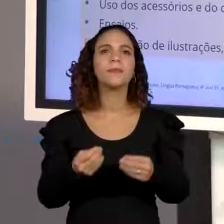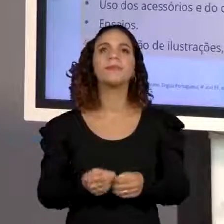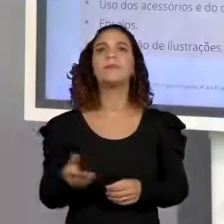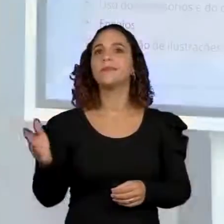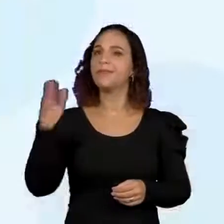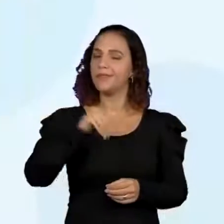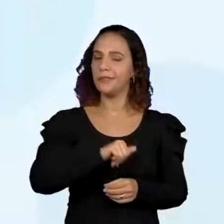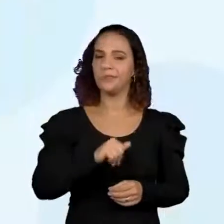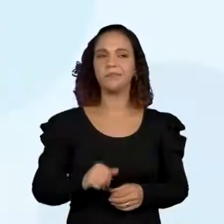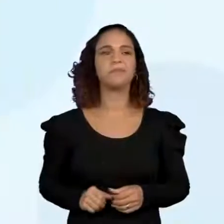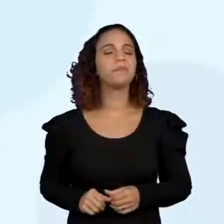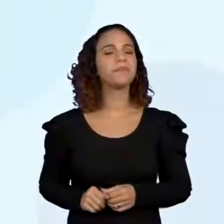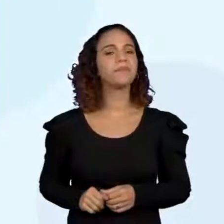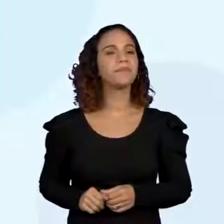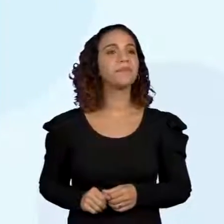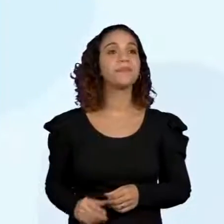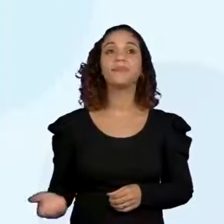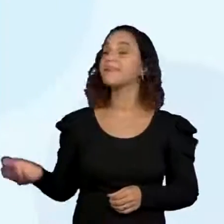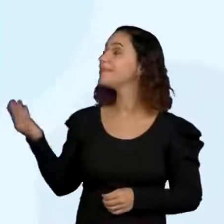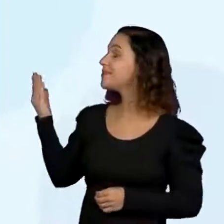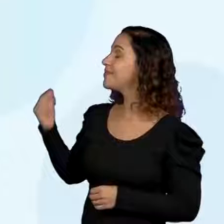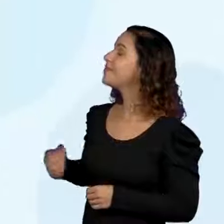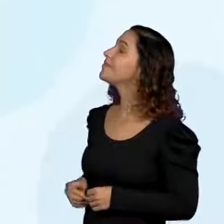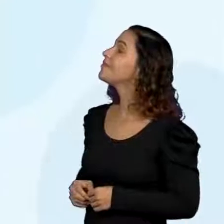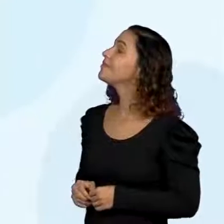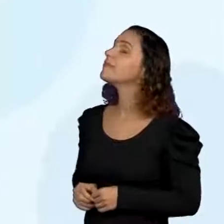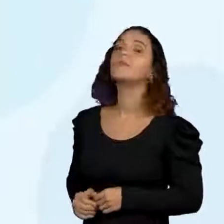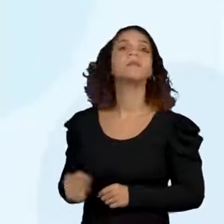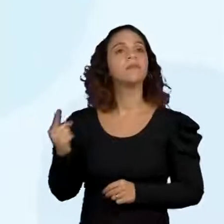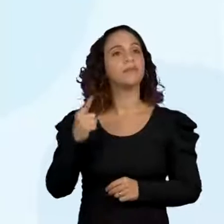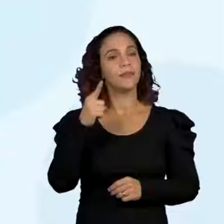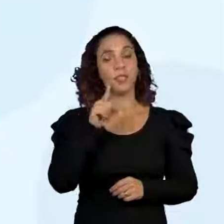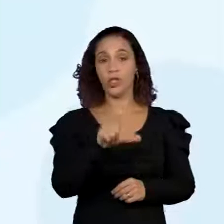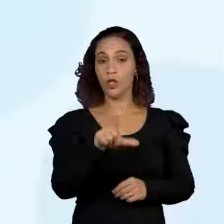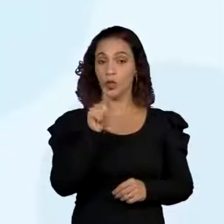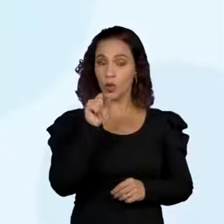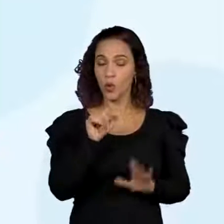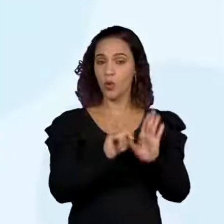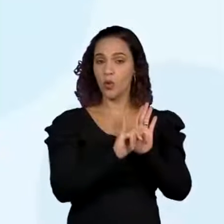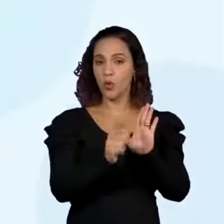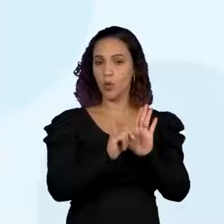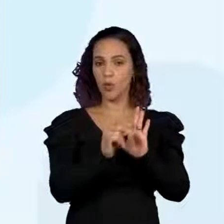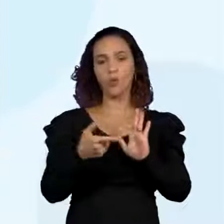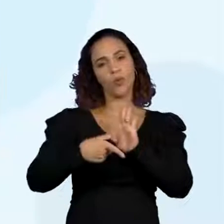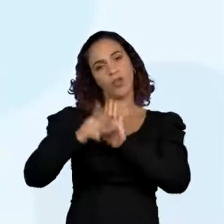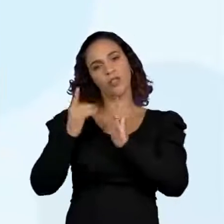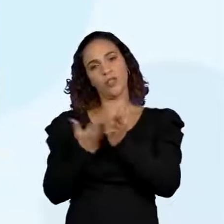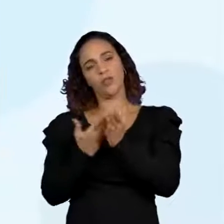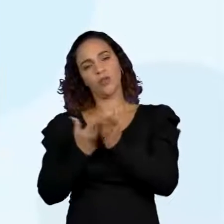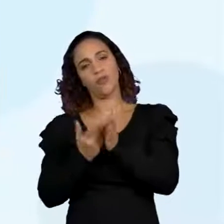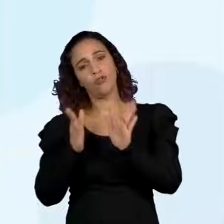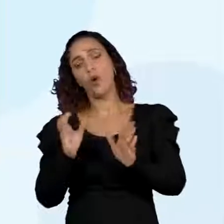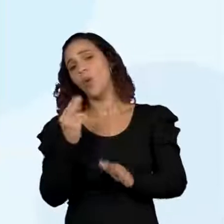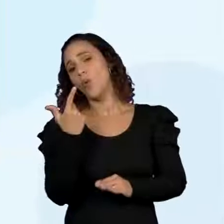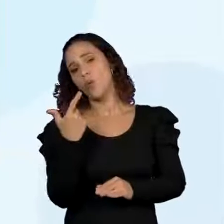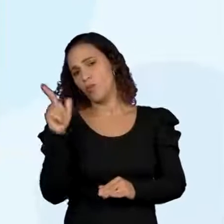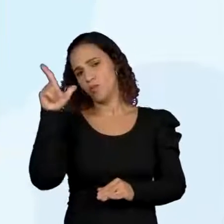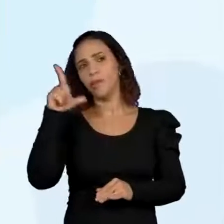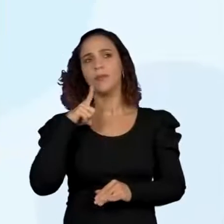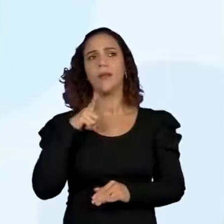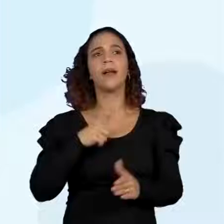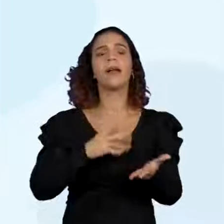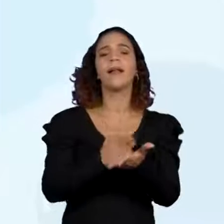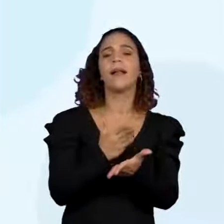vem comigo, vamos na tela. Olha só, escolher um conto estudado ou outro dos livros disponíveis